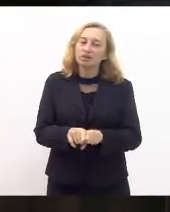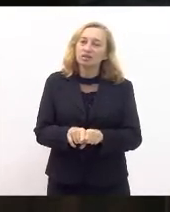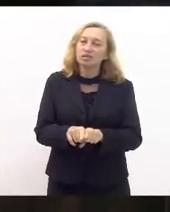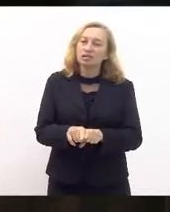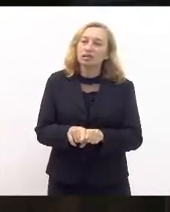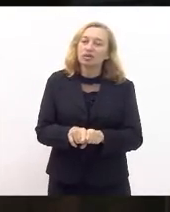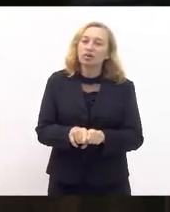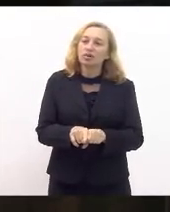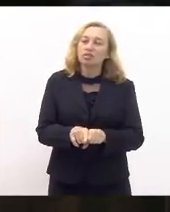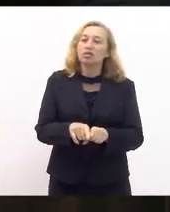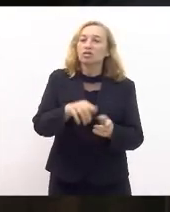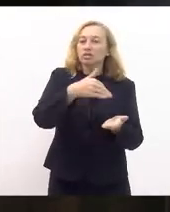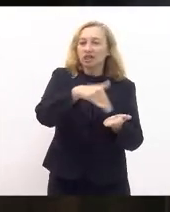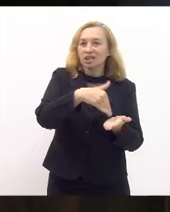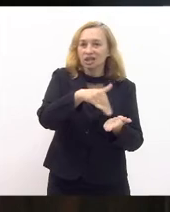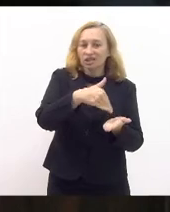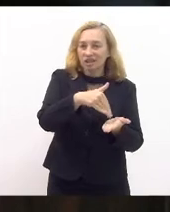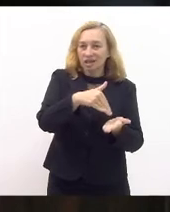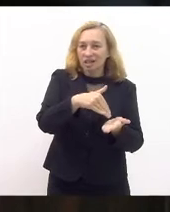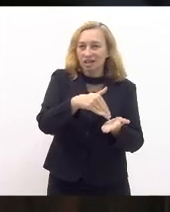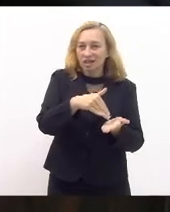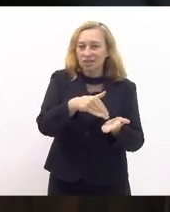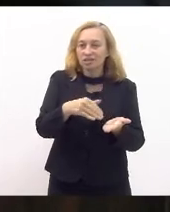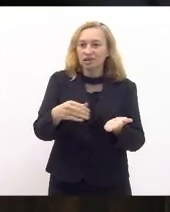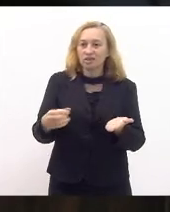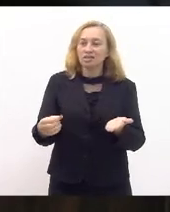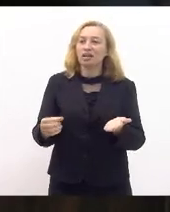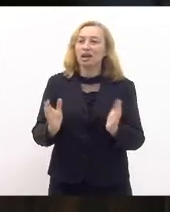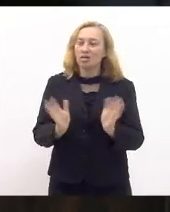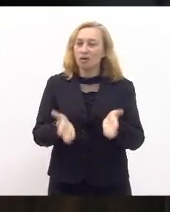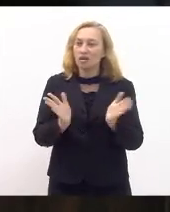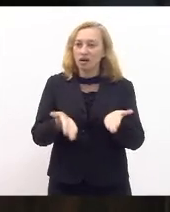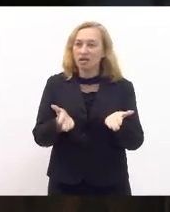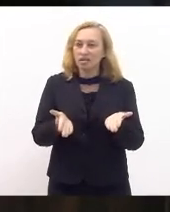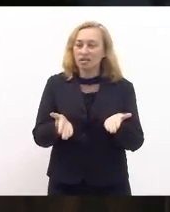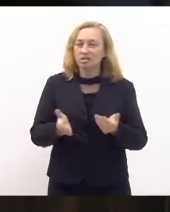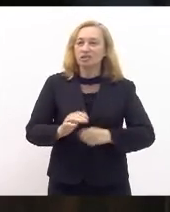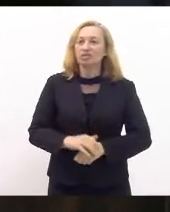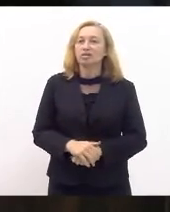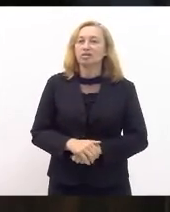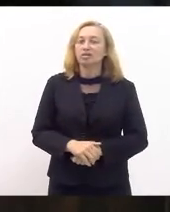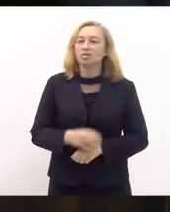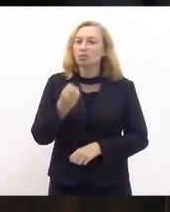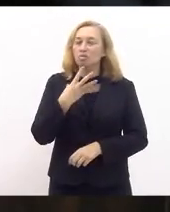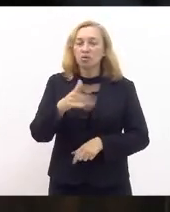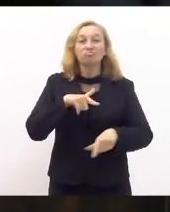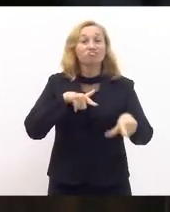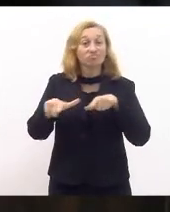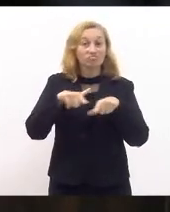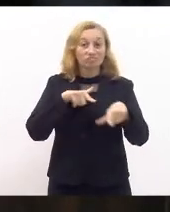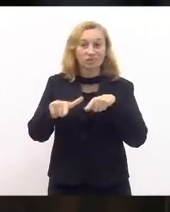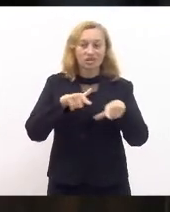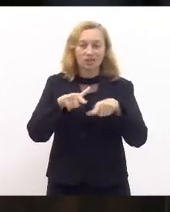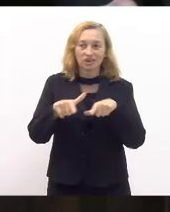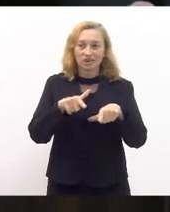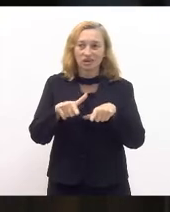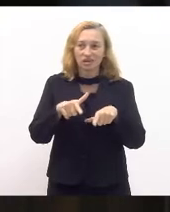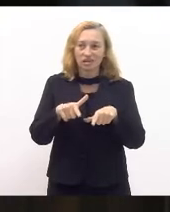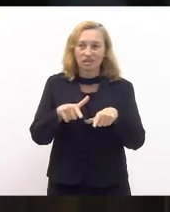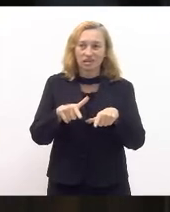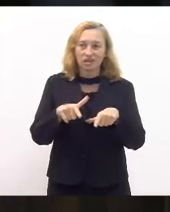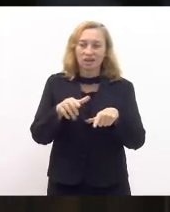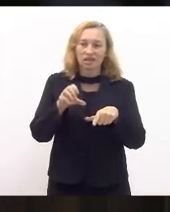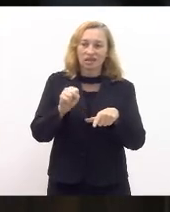atual, porque o senhor deu um norte para o nosso Estado e hoje fazendo um belíssimo trabalho na pasta da